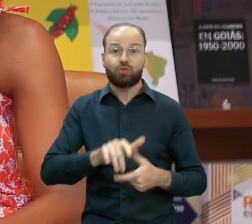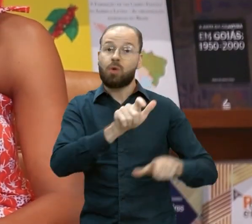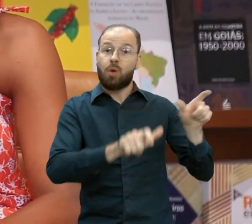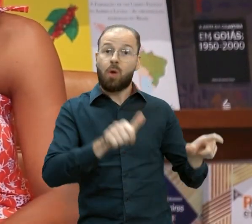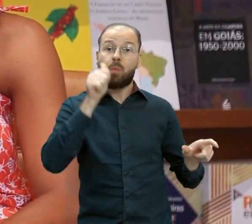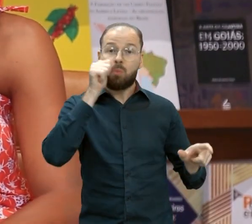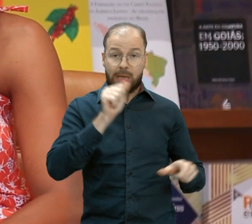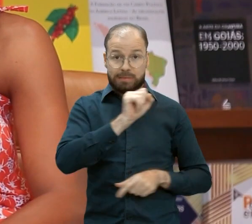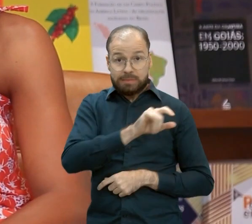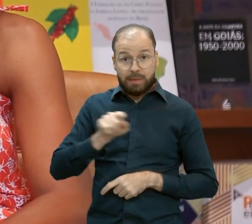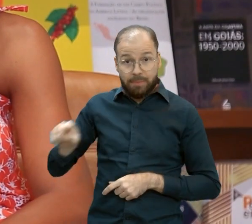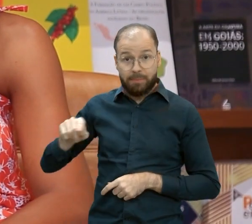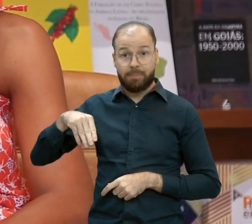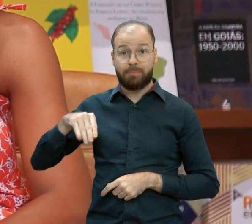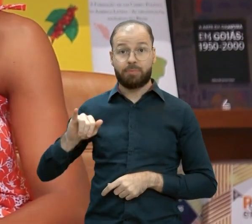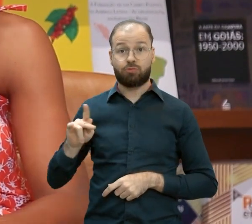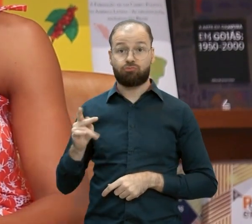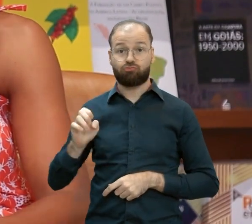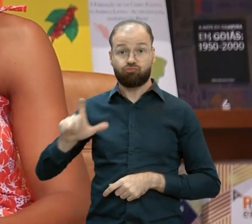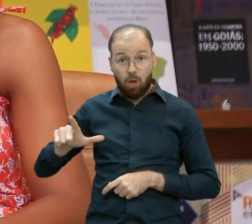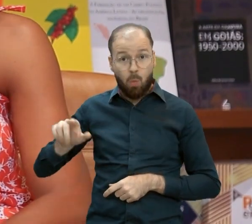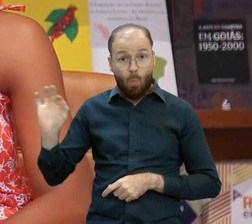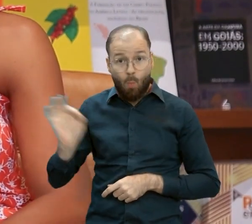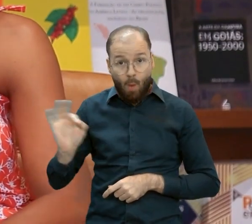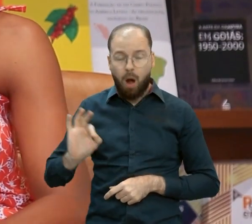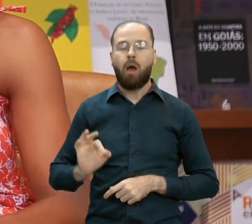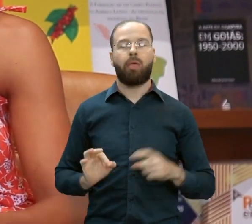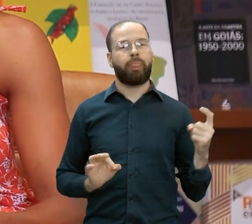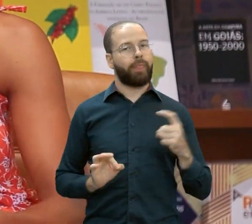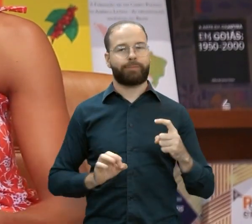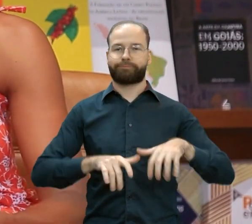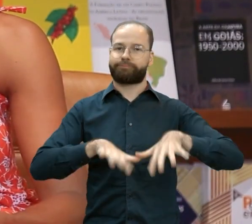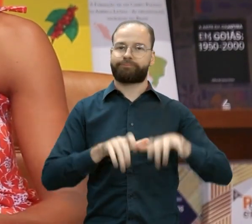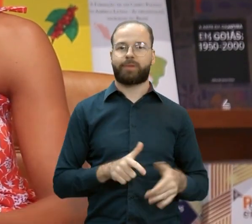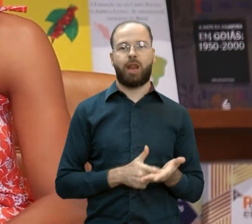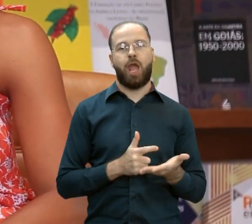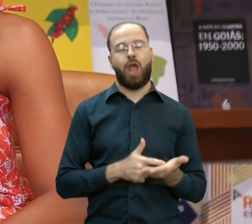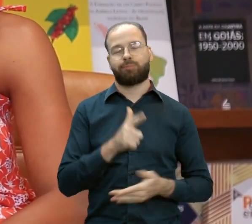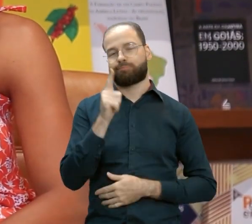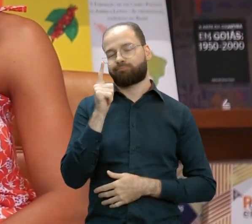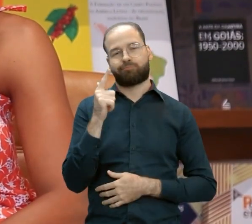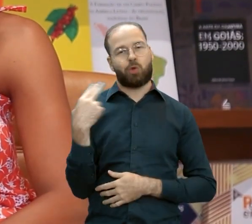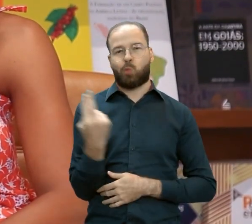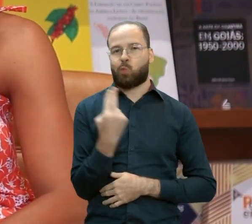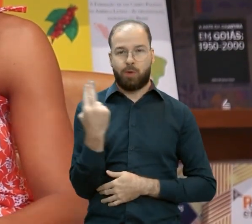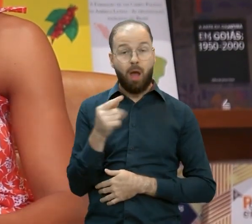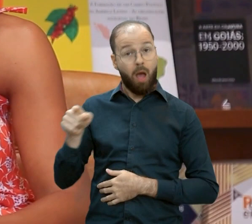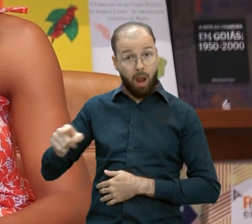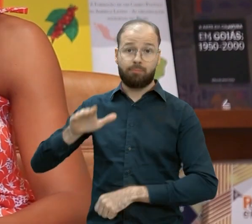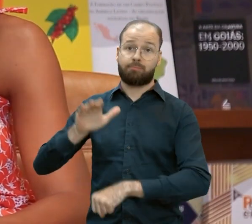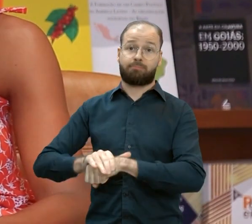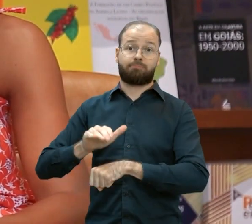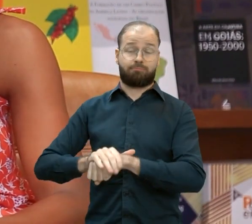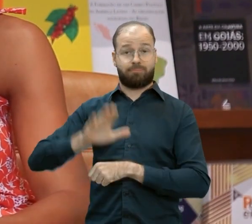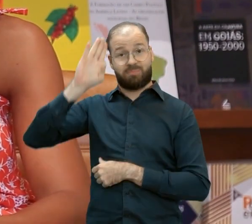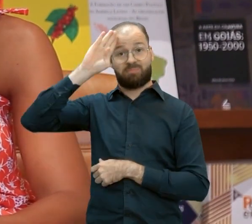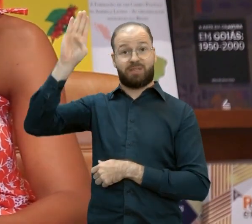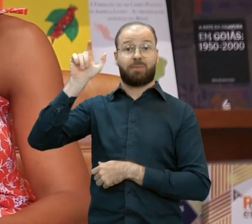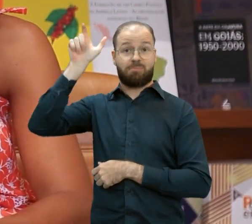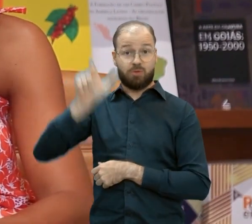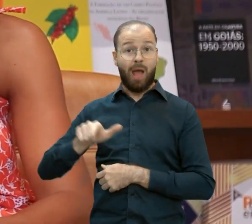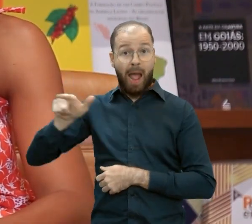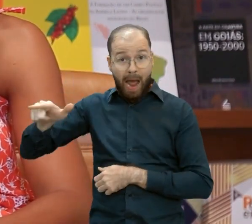fosse o Michel, não tinha acontecido. Então, o Michel é o grande, digamos, é o protagonista de todo este livro. É quem participou da pesquisa,